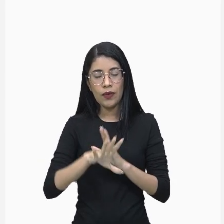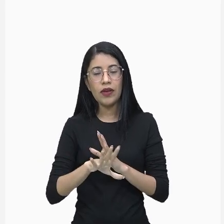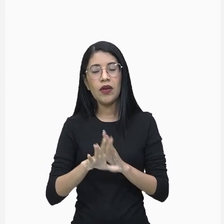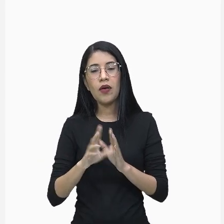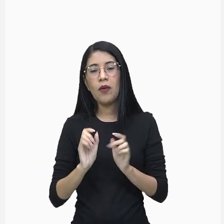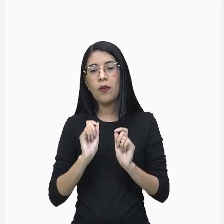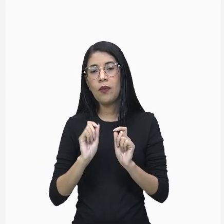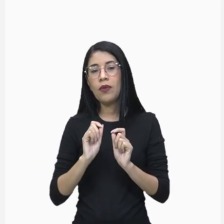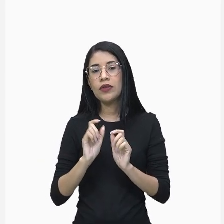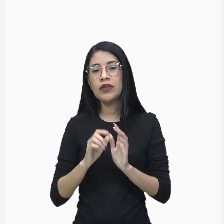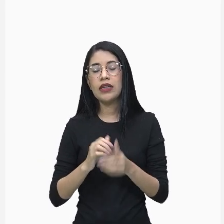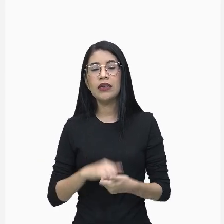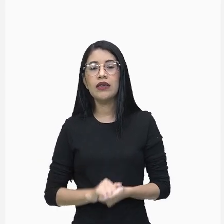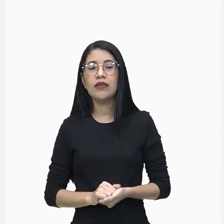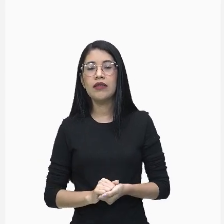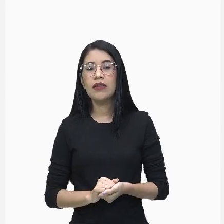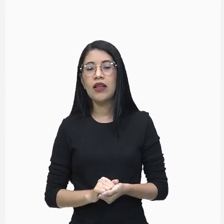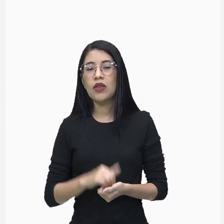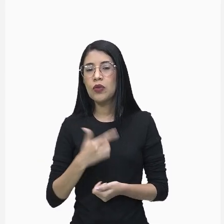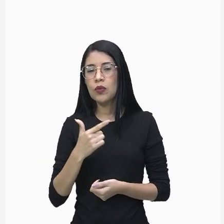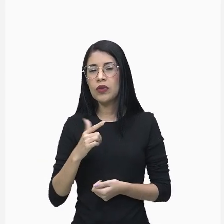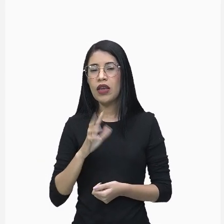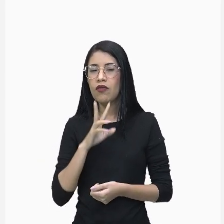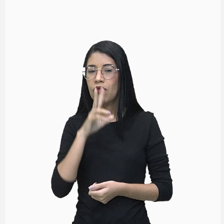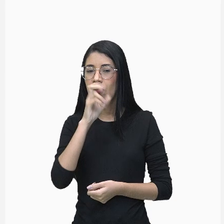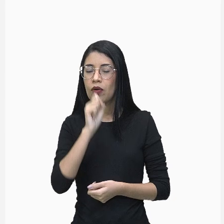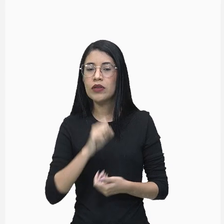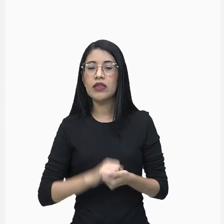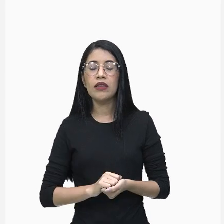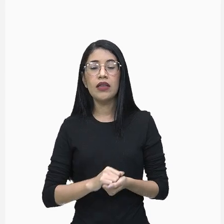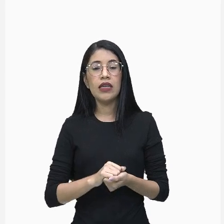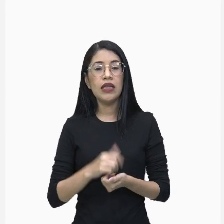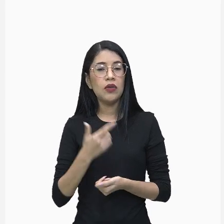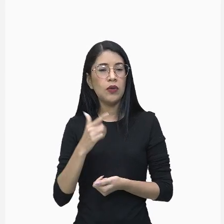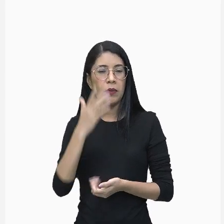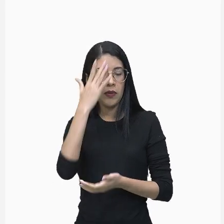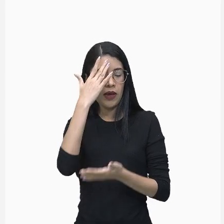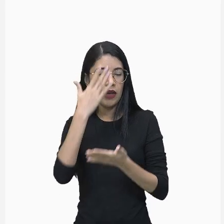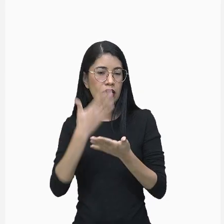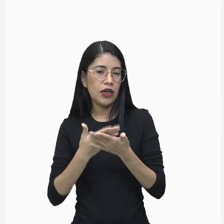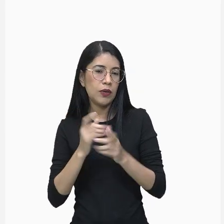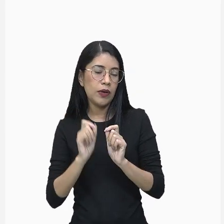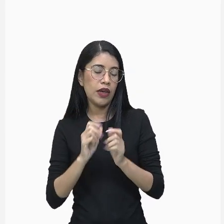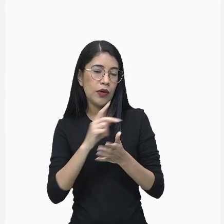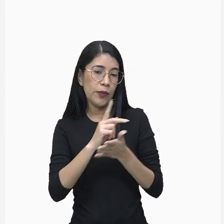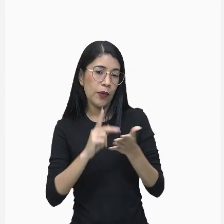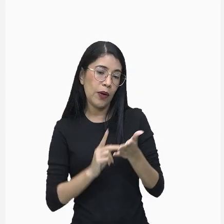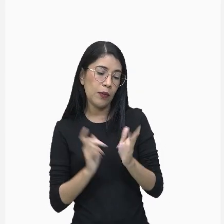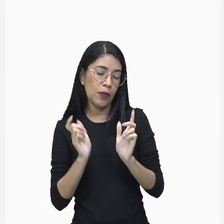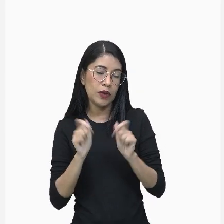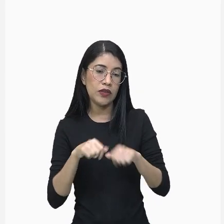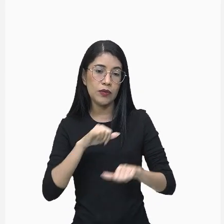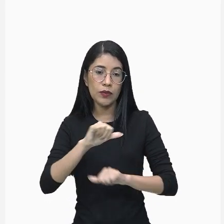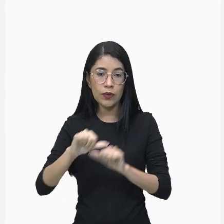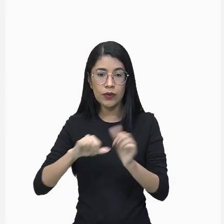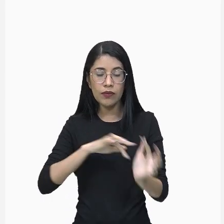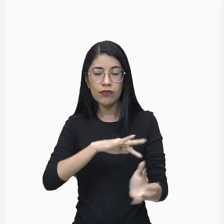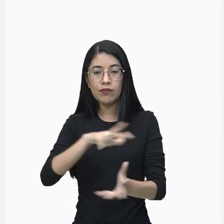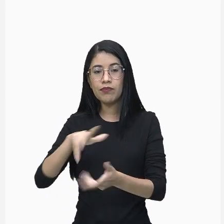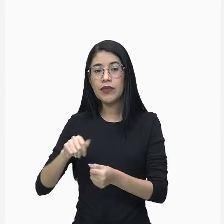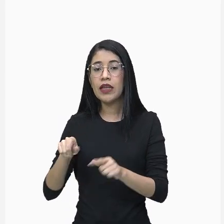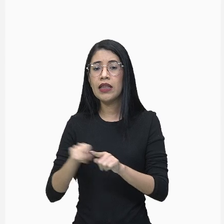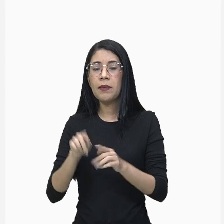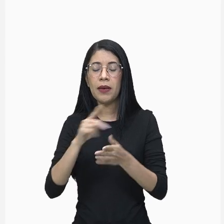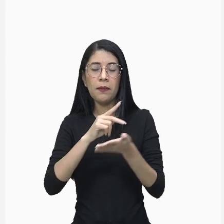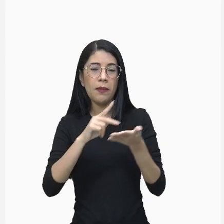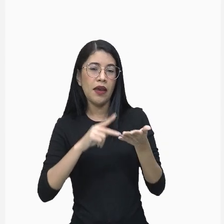desmotivado e impotente, descrente de que a palavra poética possa corrigir o mundo. Aparecem os